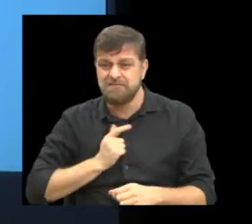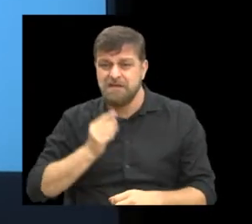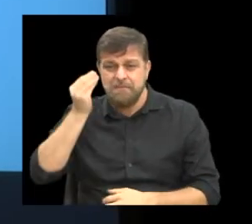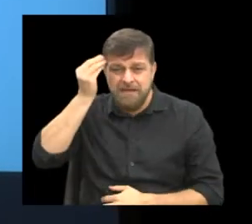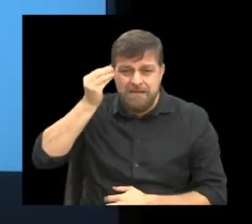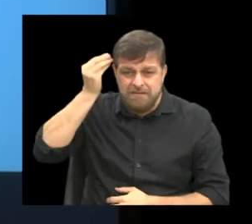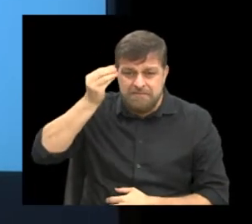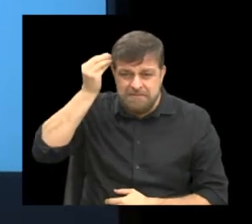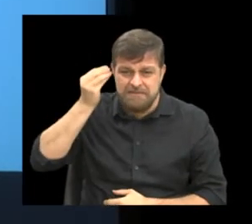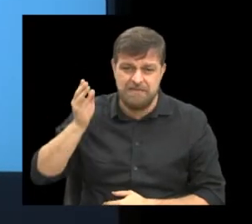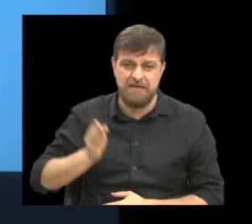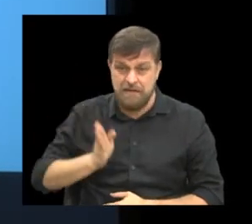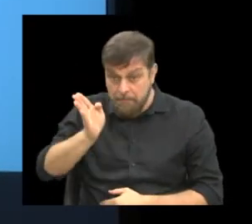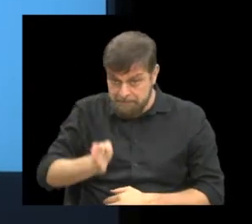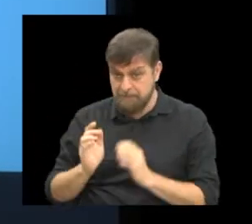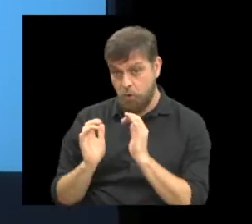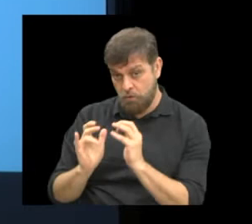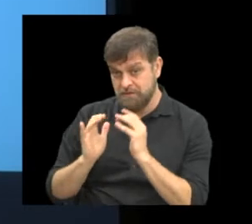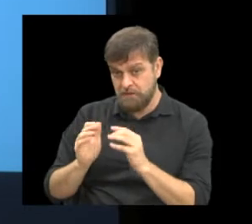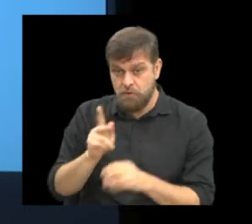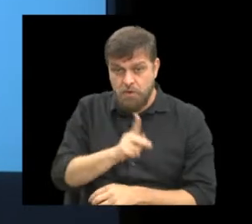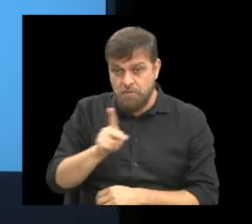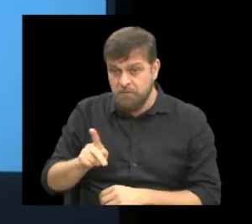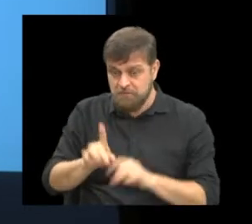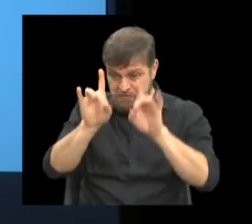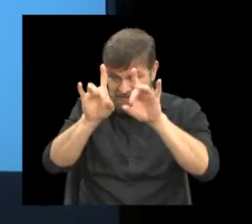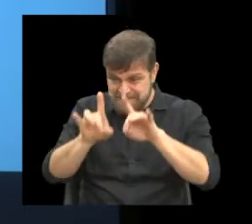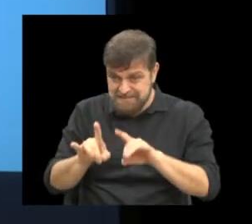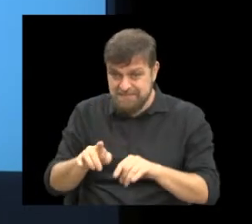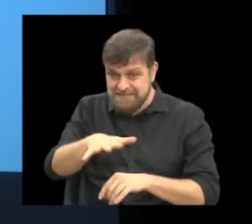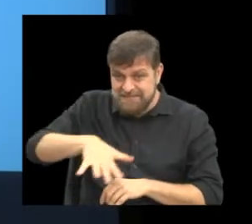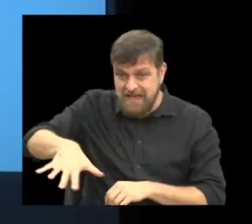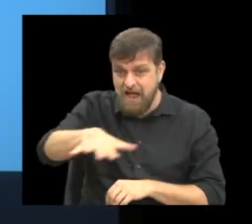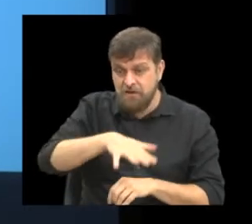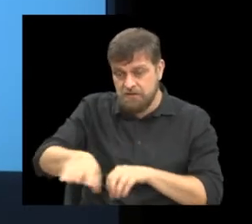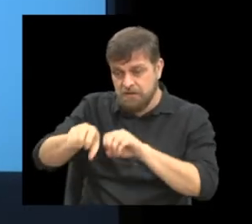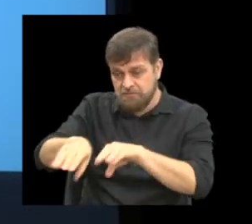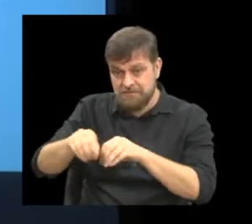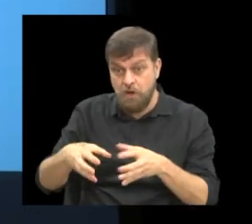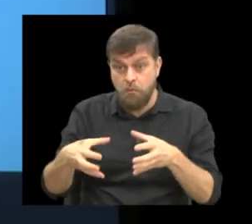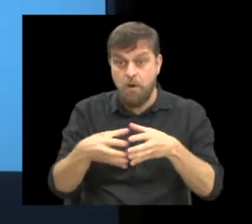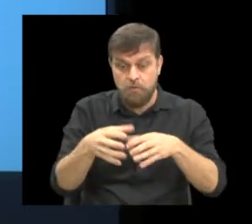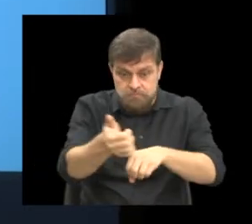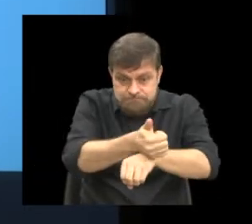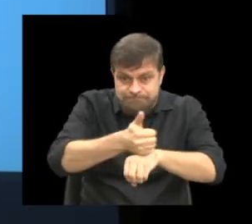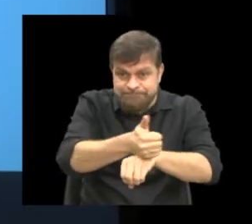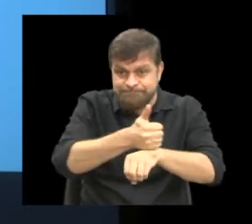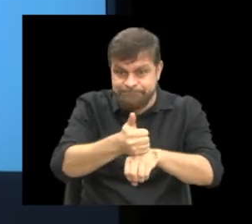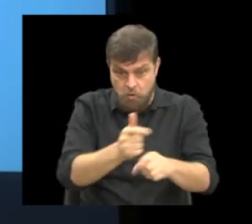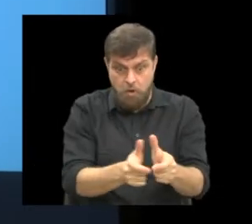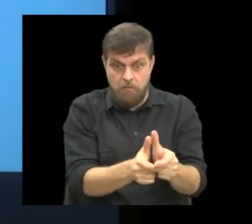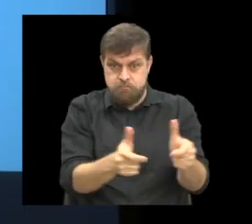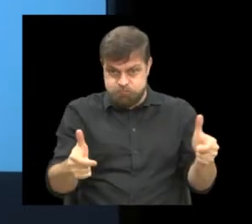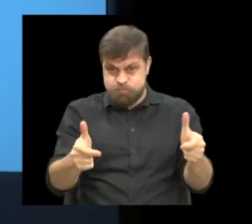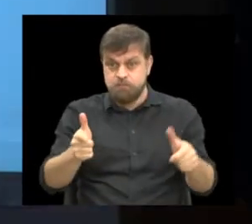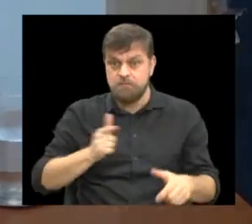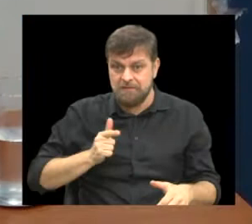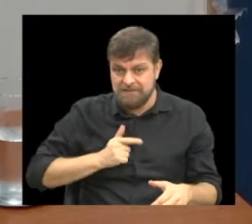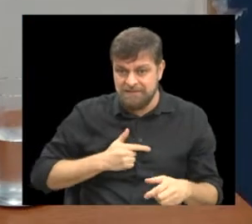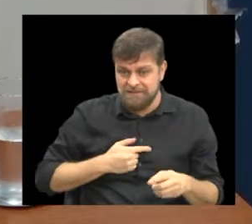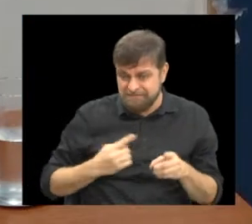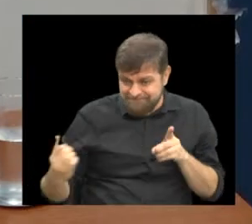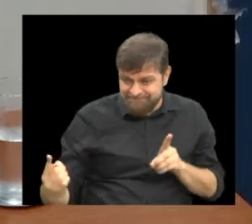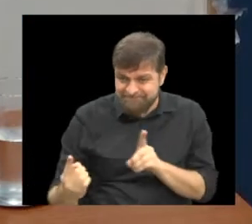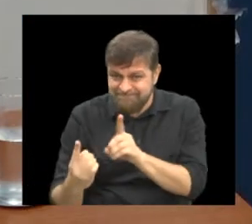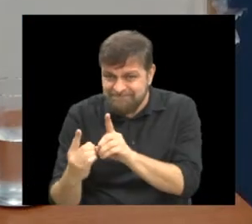psiquiatra / neurologista, né? Um professor especializado. É uma equipe grande e que tem que estar muito